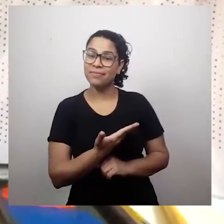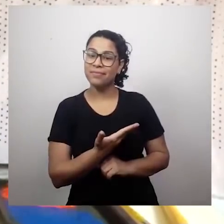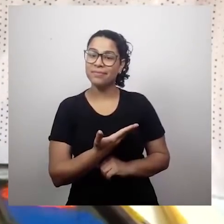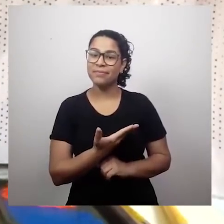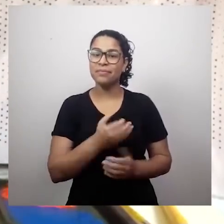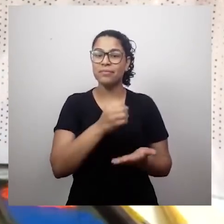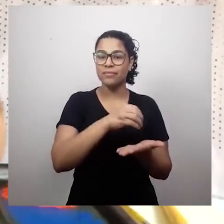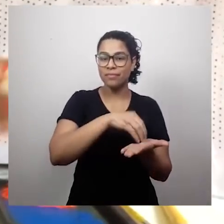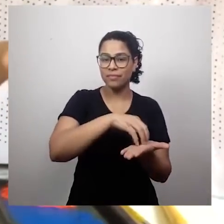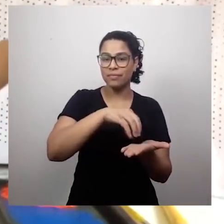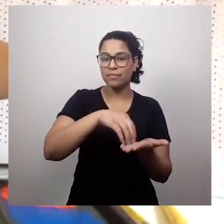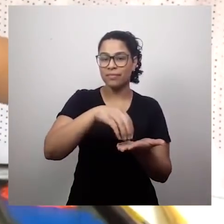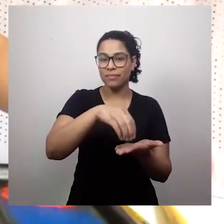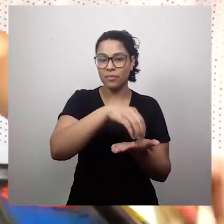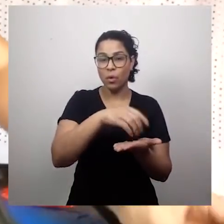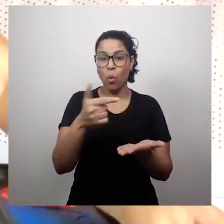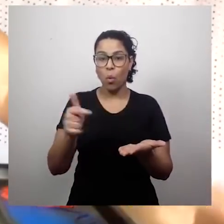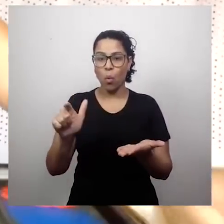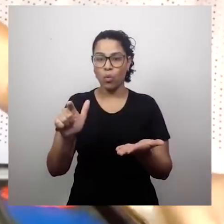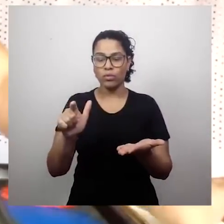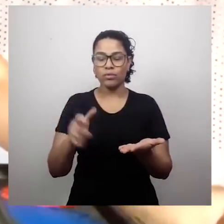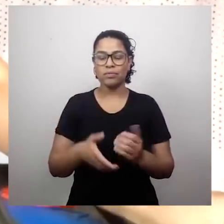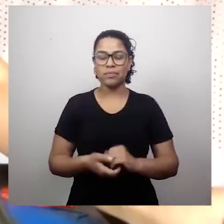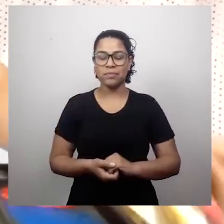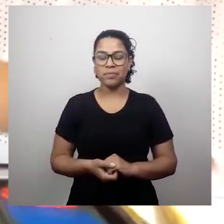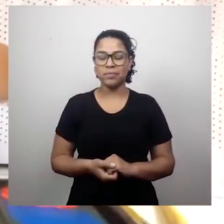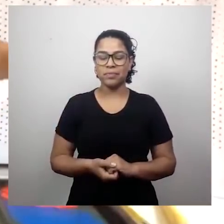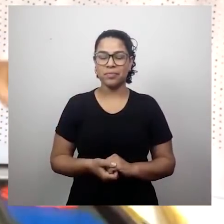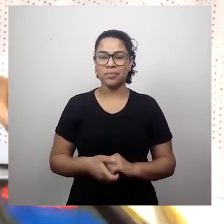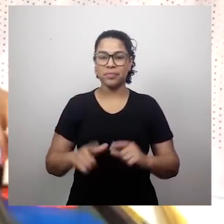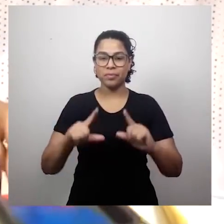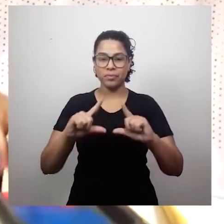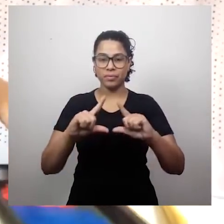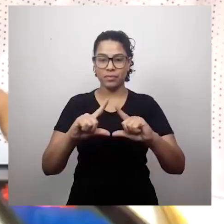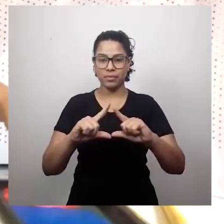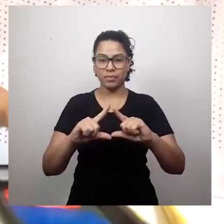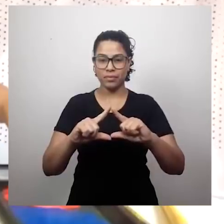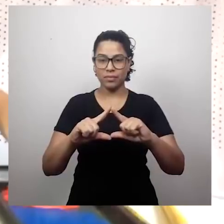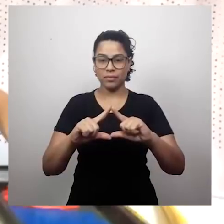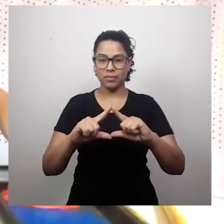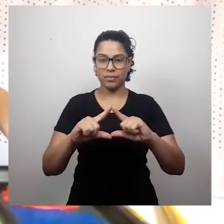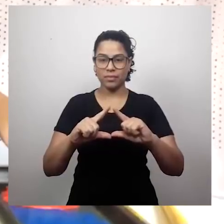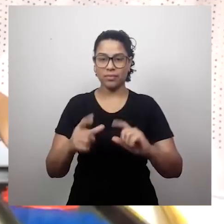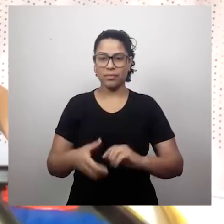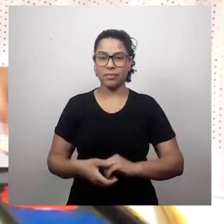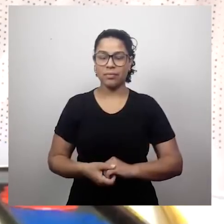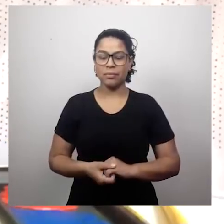E assim vamos carimbar. Vamos fazer outras formas. Triângulo.